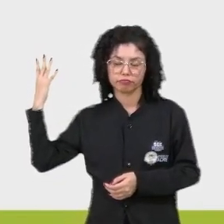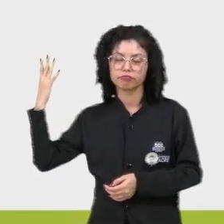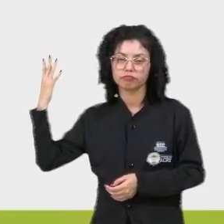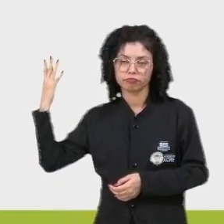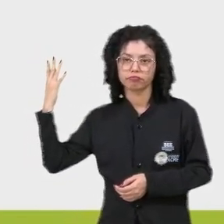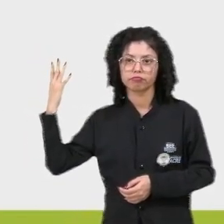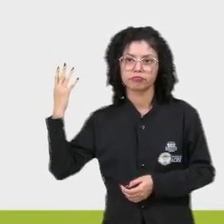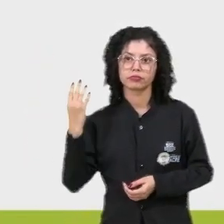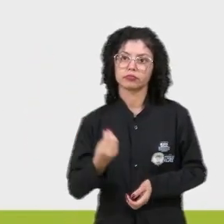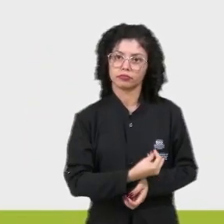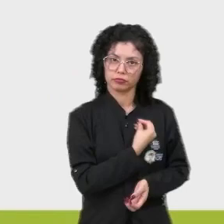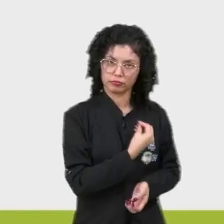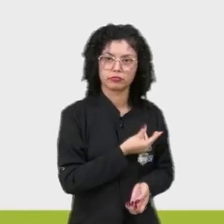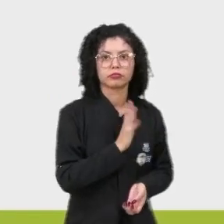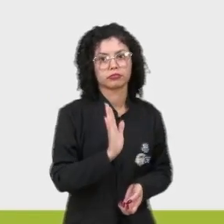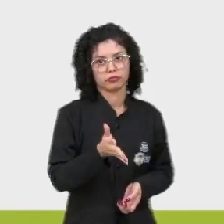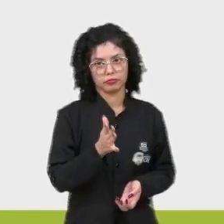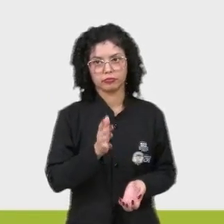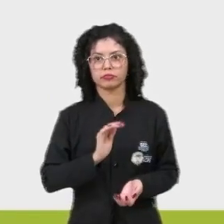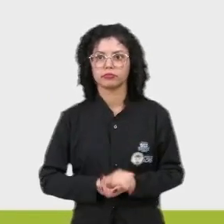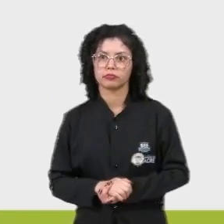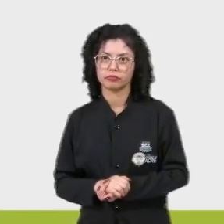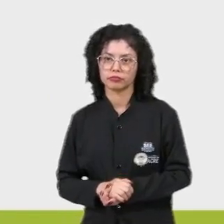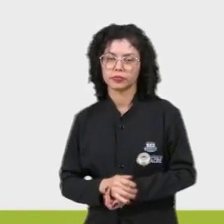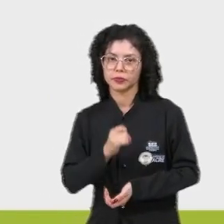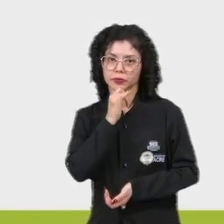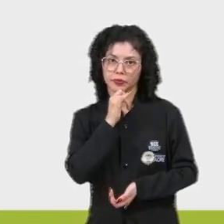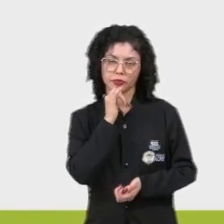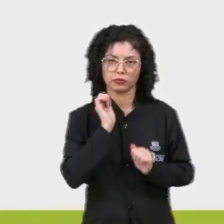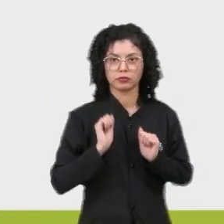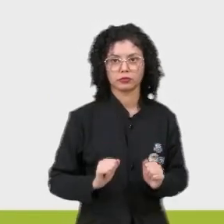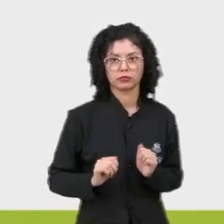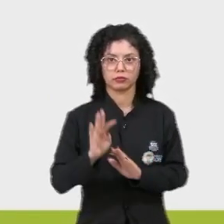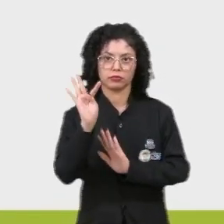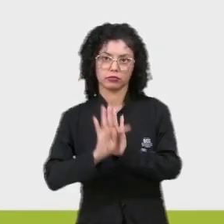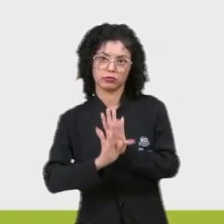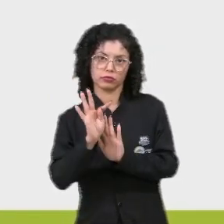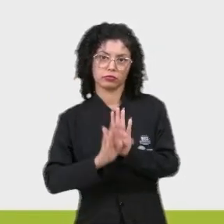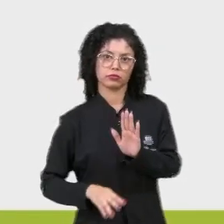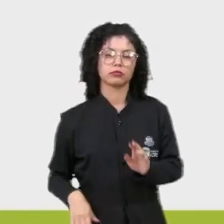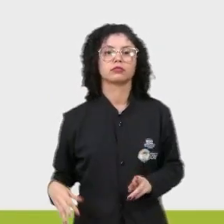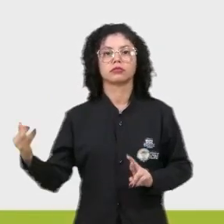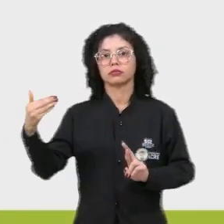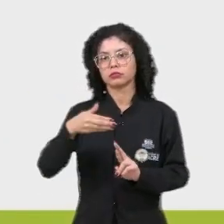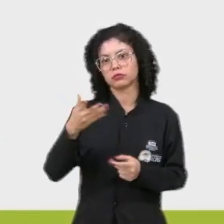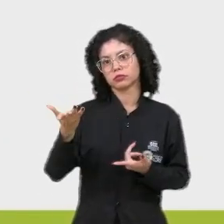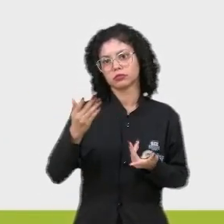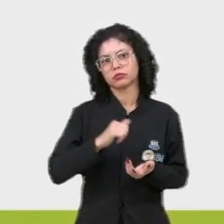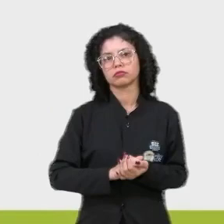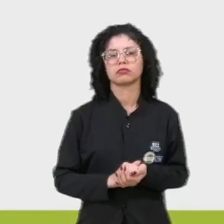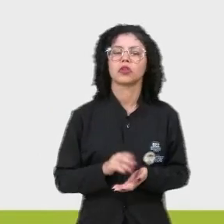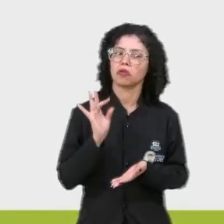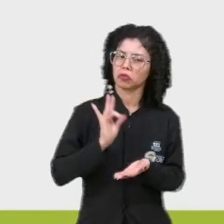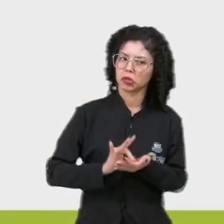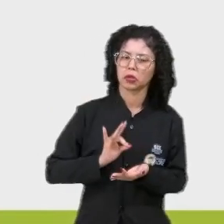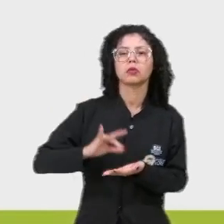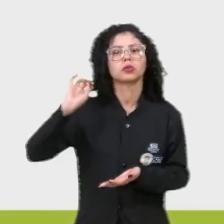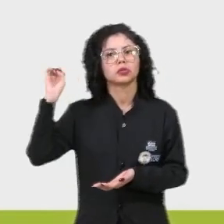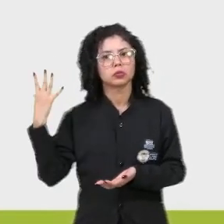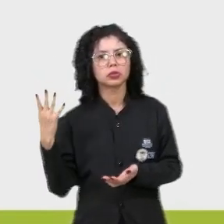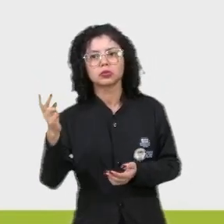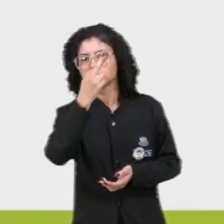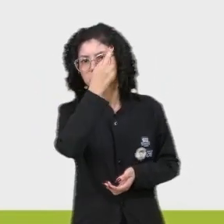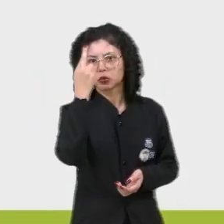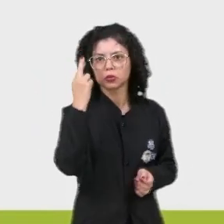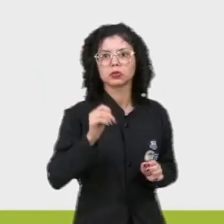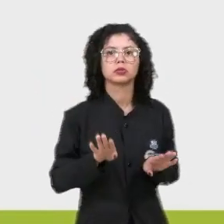ou acontecimento pré-existente. Por exemplo, eu posso ter um texto que refere-se a um fato, a um acontecimento, a um fato